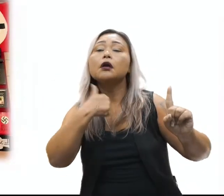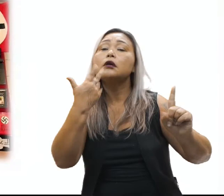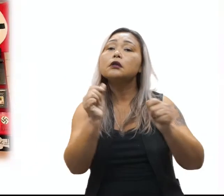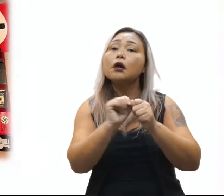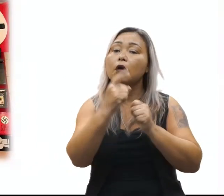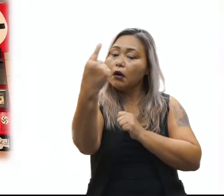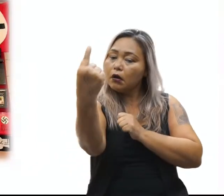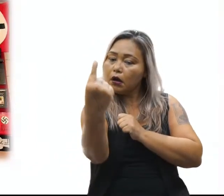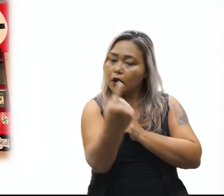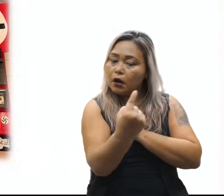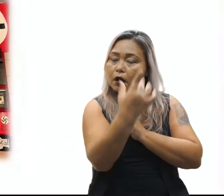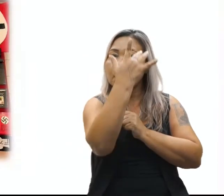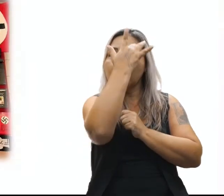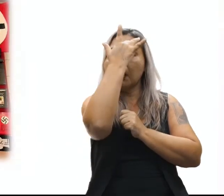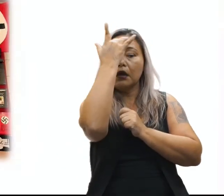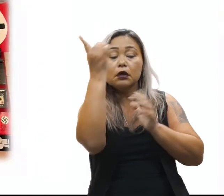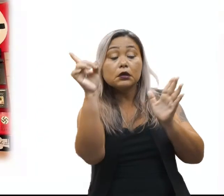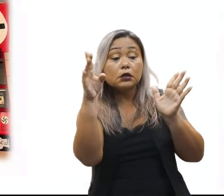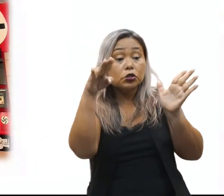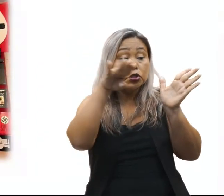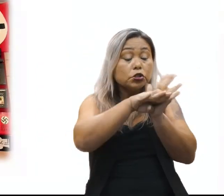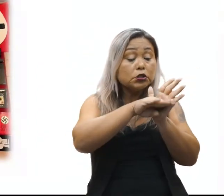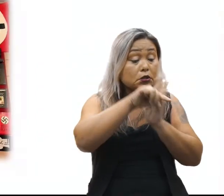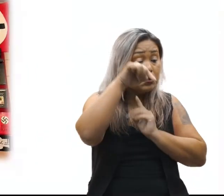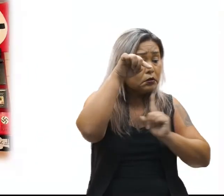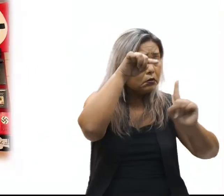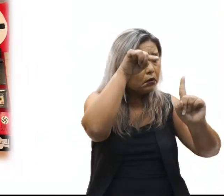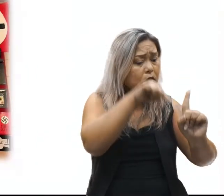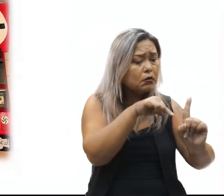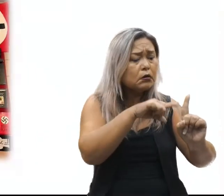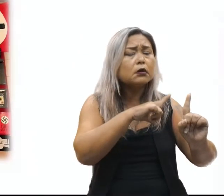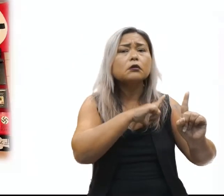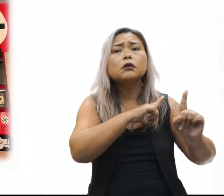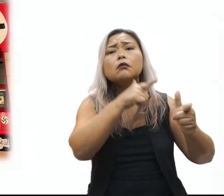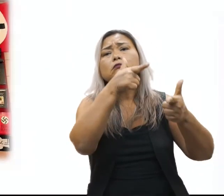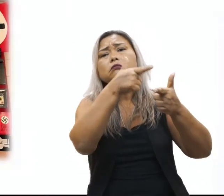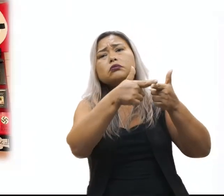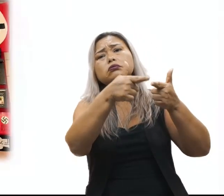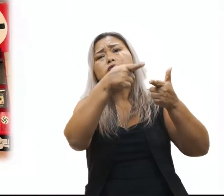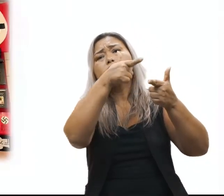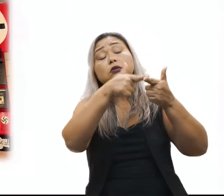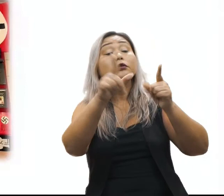chegam lá, eles enfrentam uma série de dificuldades já por ser